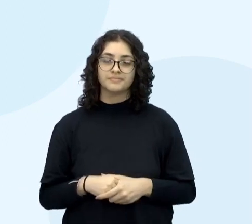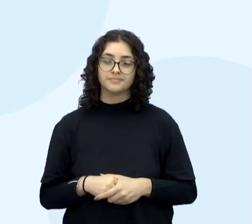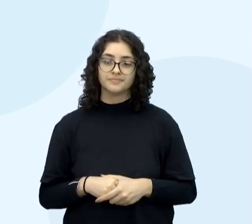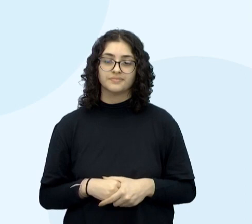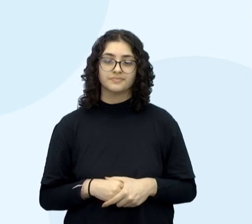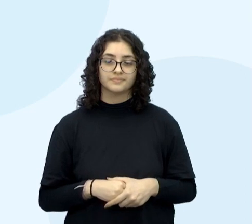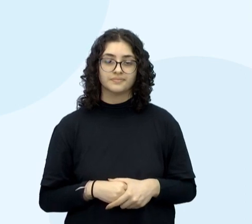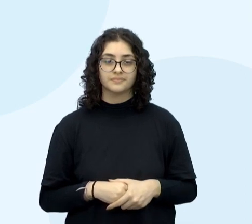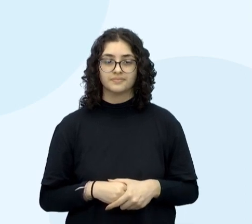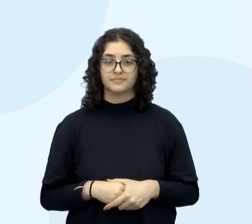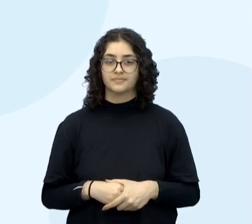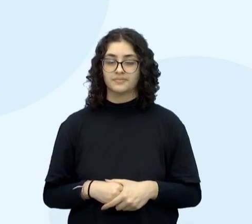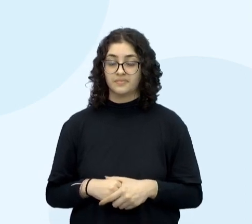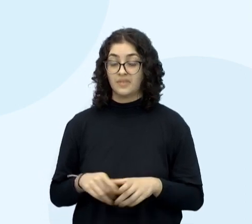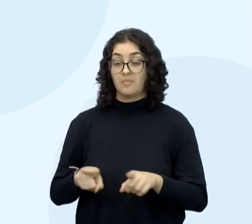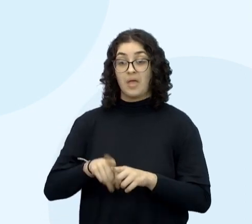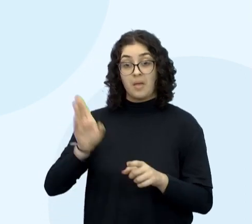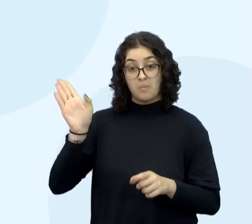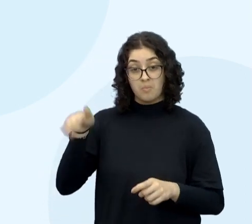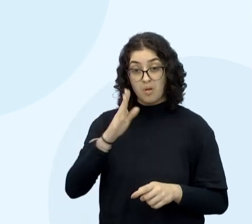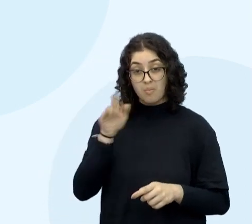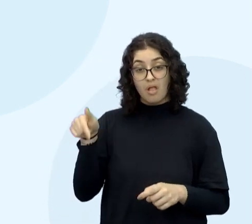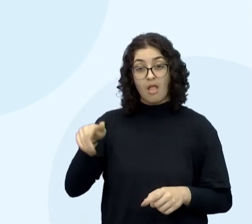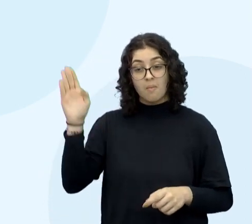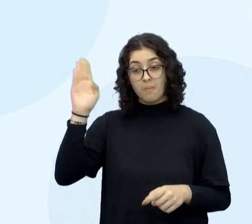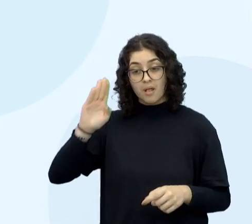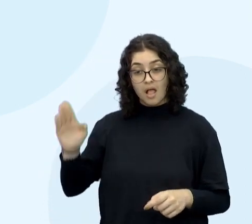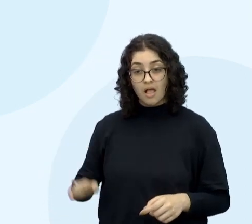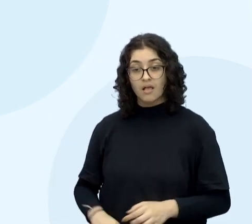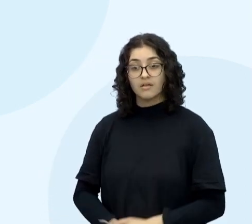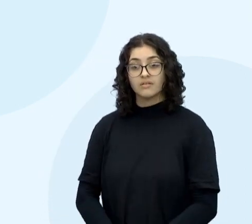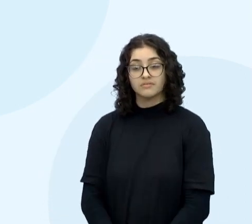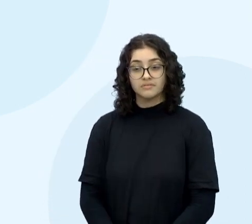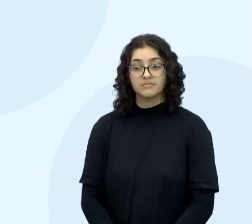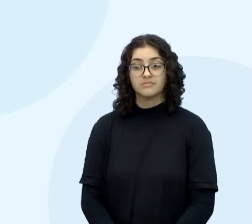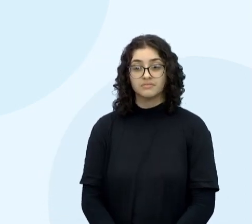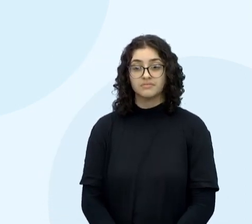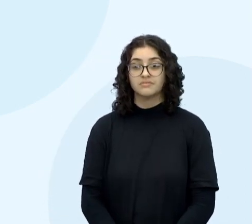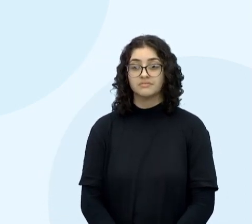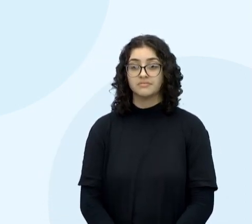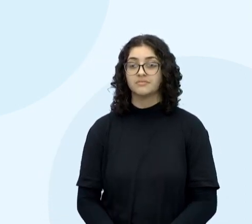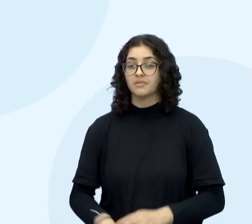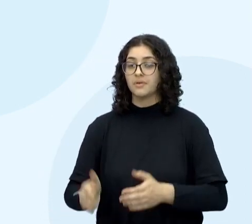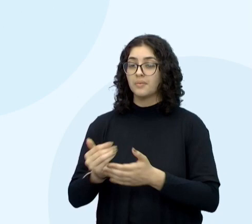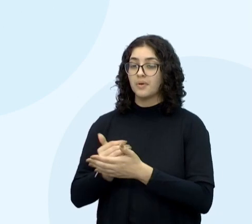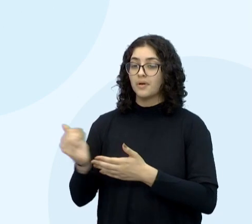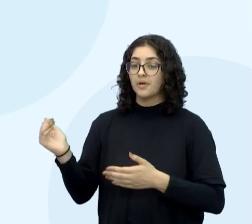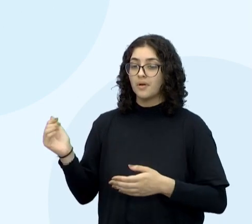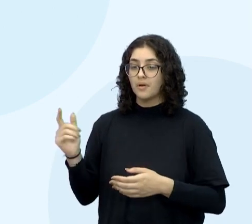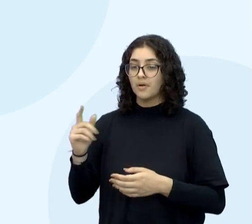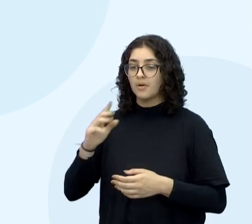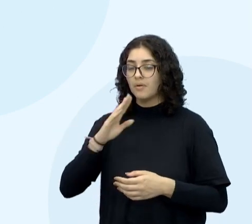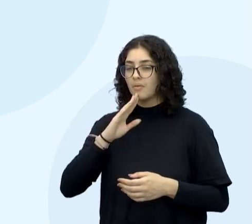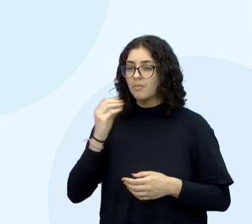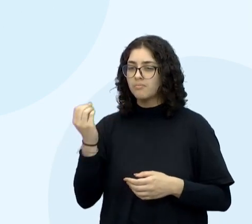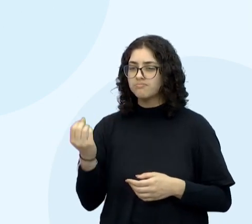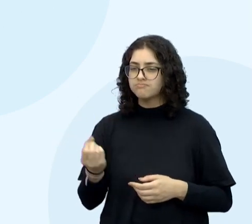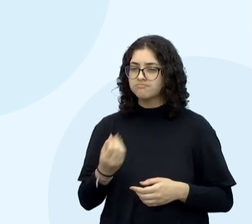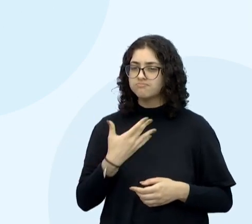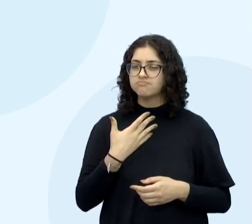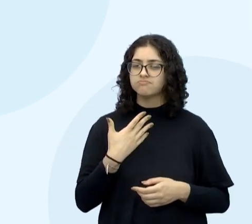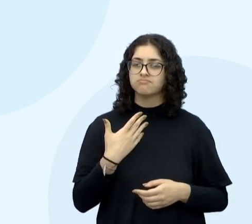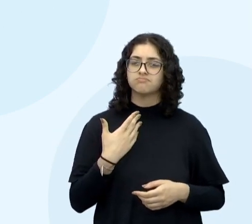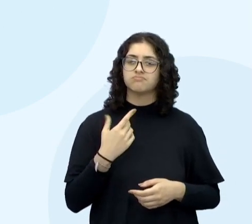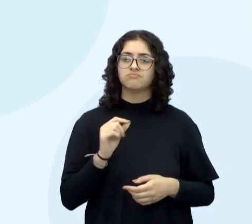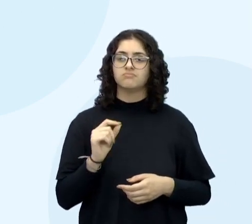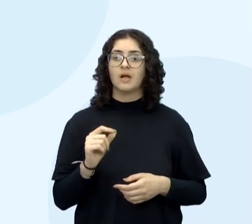só a definição. E que chegou a ser proibido no país. Exato. E assim, quando começar a conhecer, reconhecer, e algo que eu